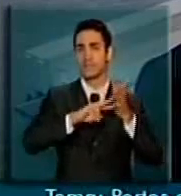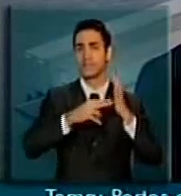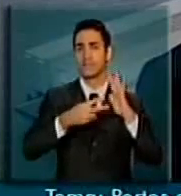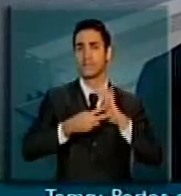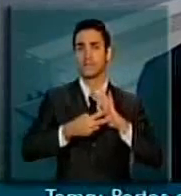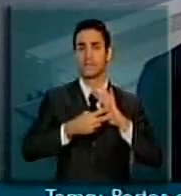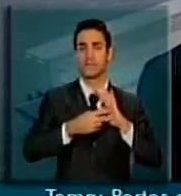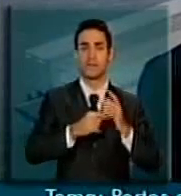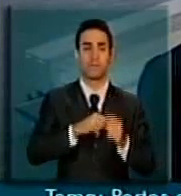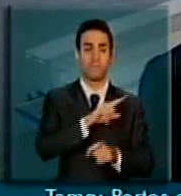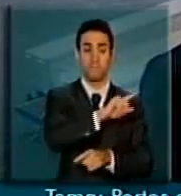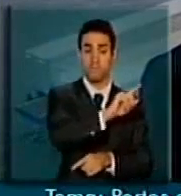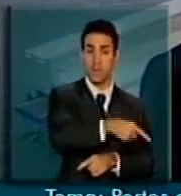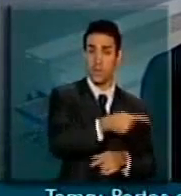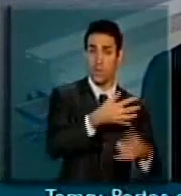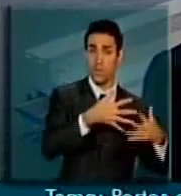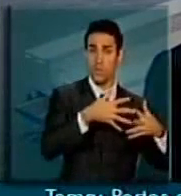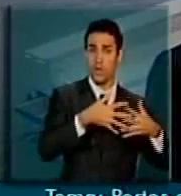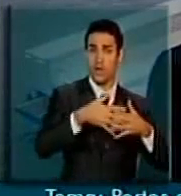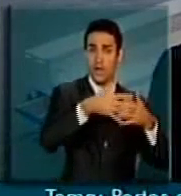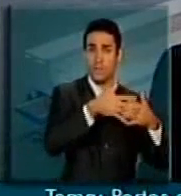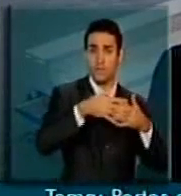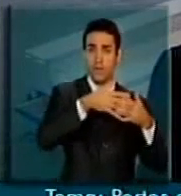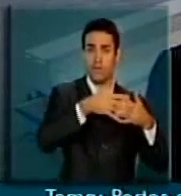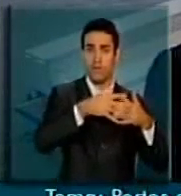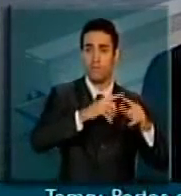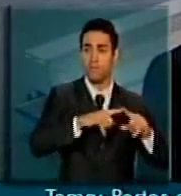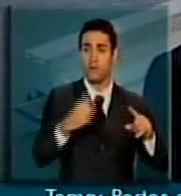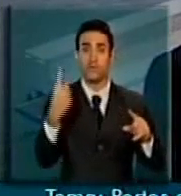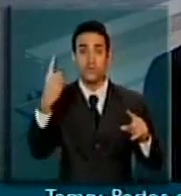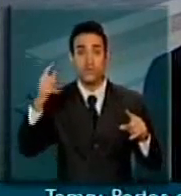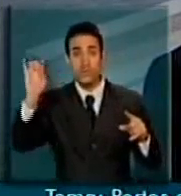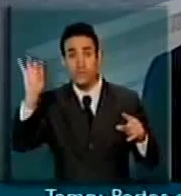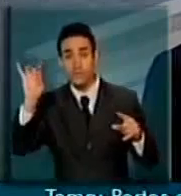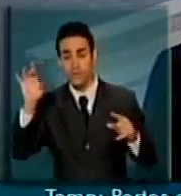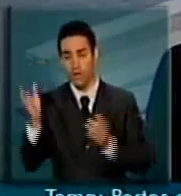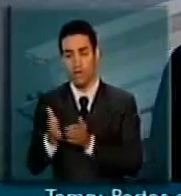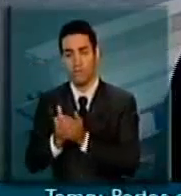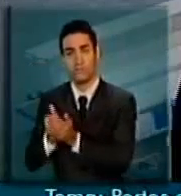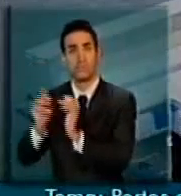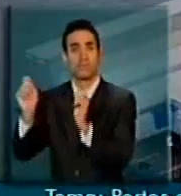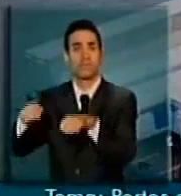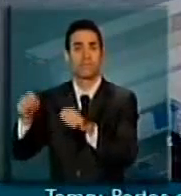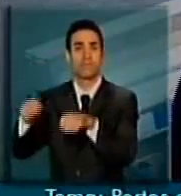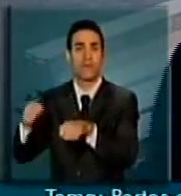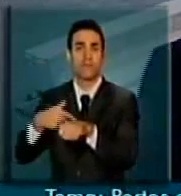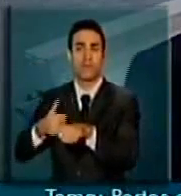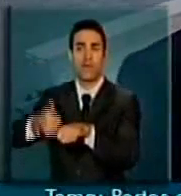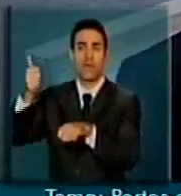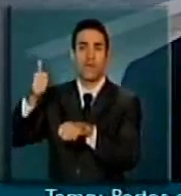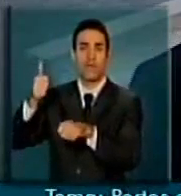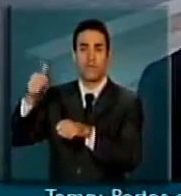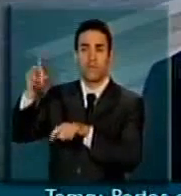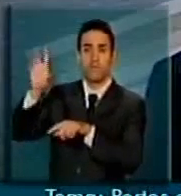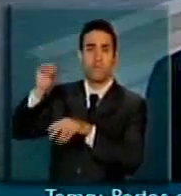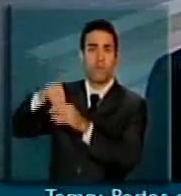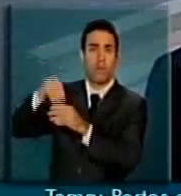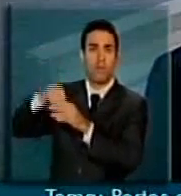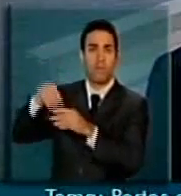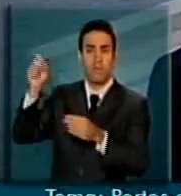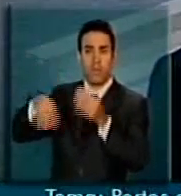1.000 carretas. Significa que nós precisamos nos modernizar, nos conscientizar desta